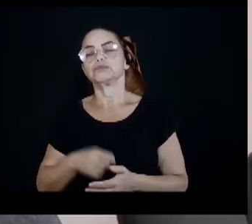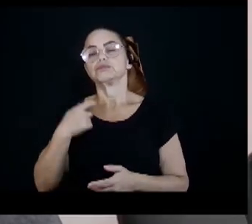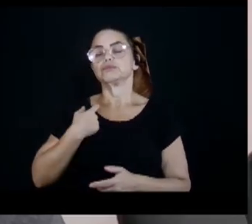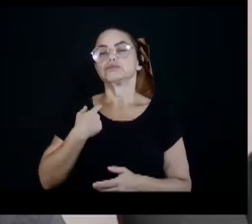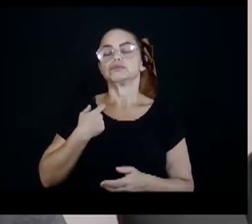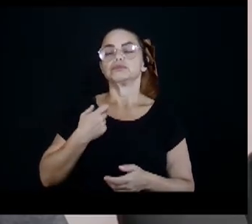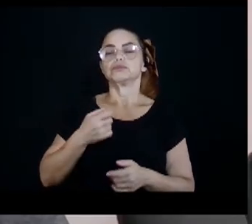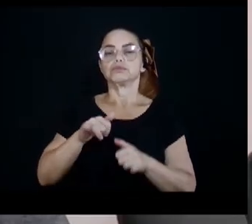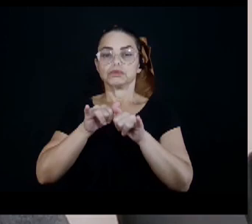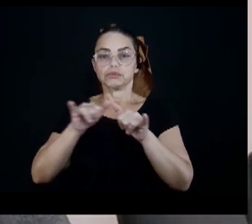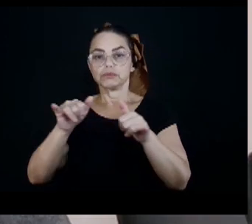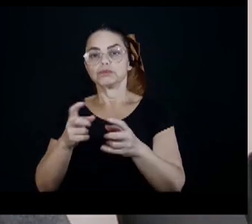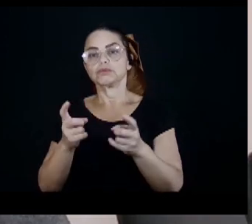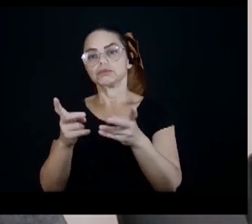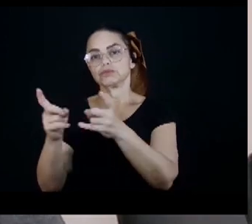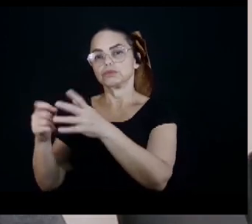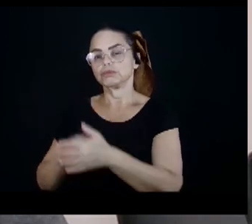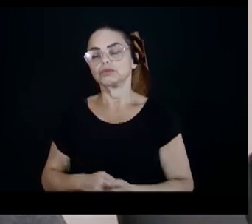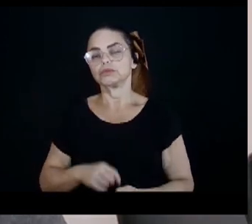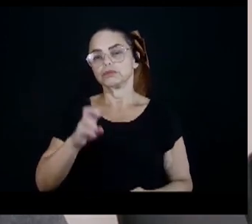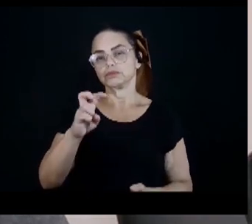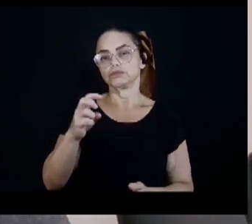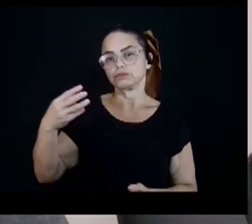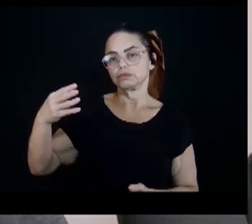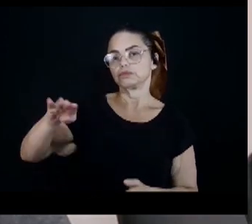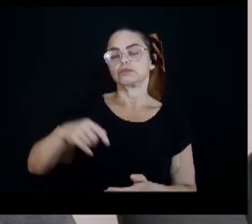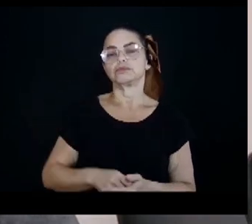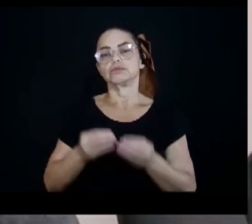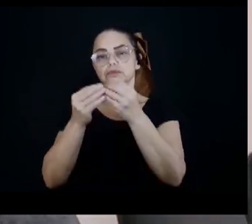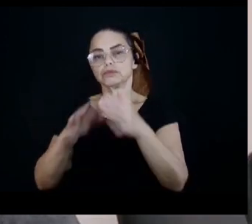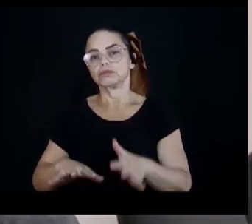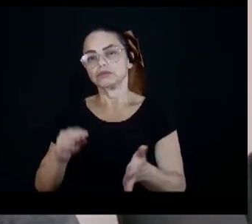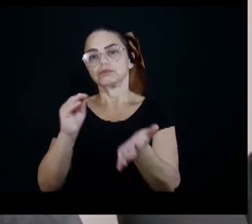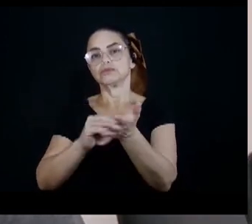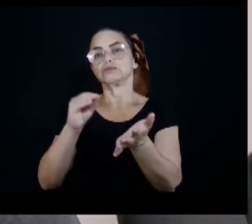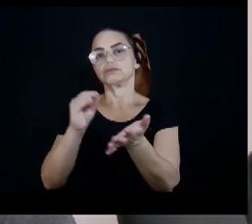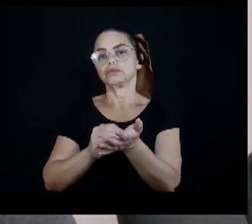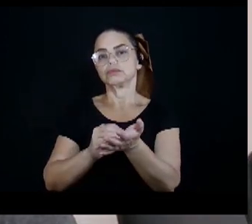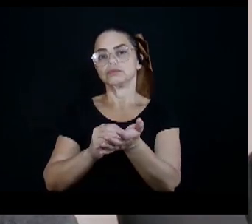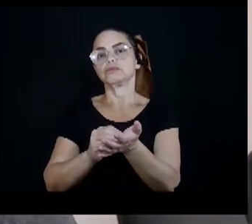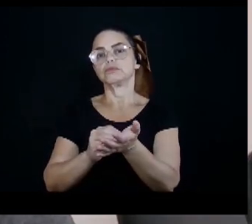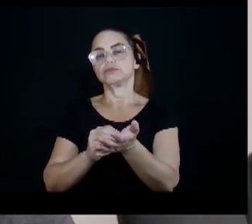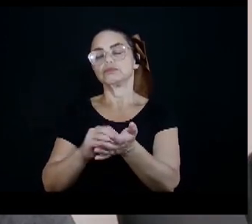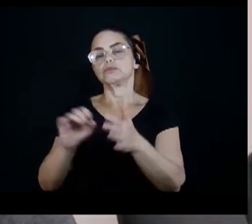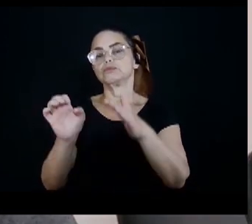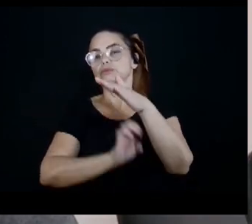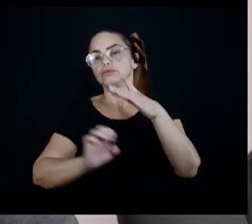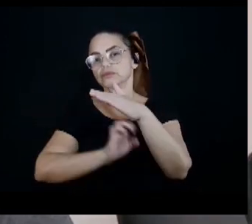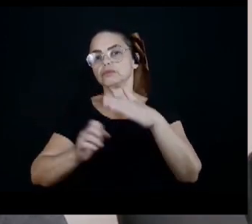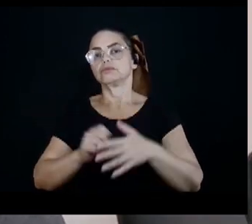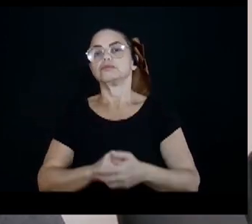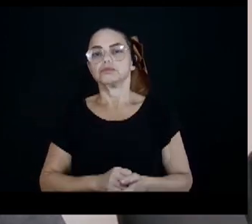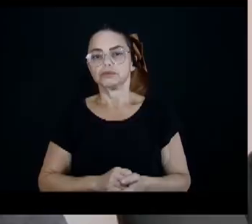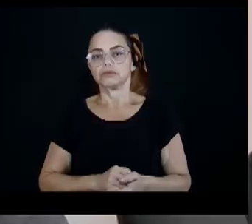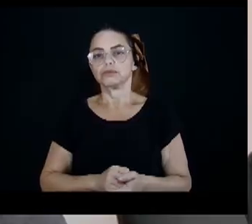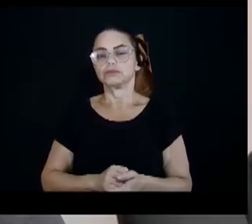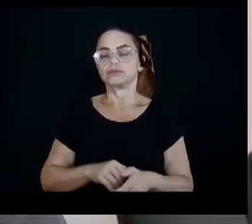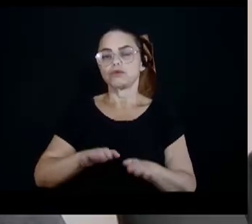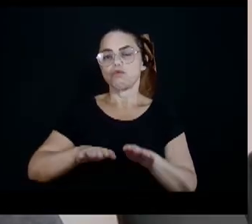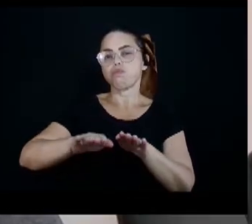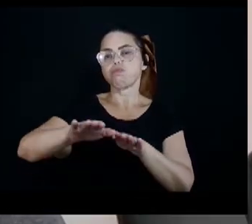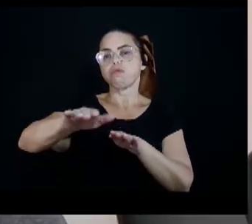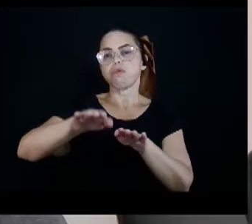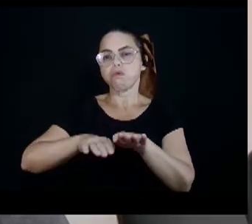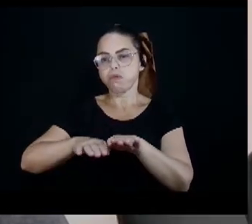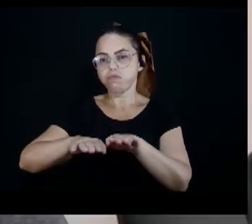fala em 5 bilhões de prejuízo por falta de previsão das empresas de confecção. Então, isso